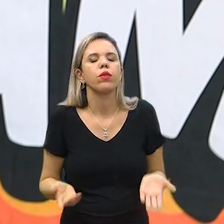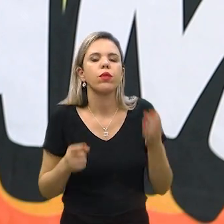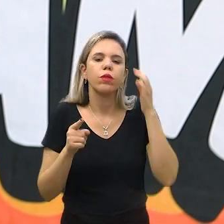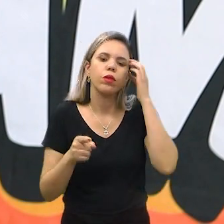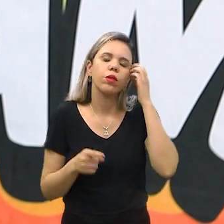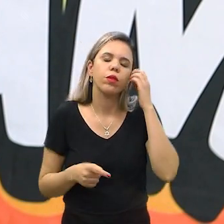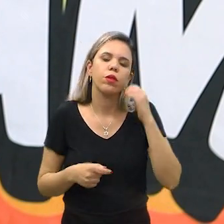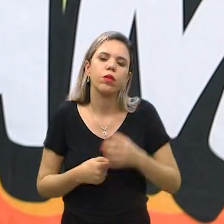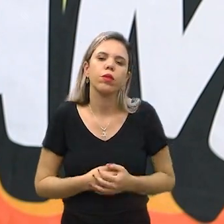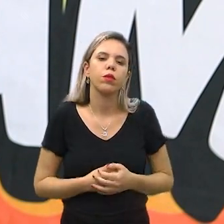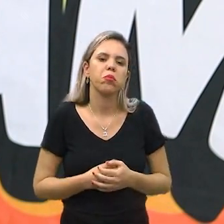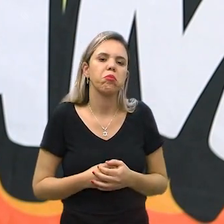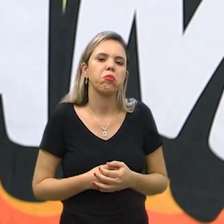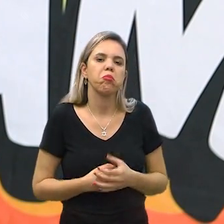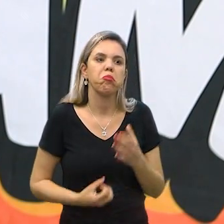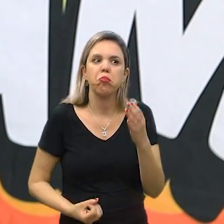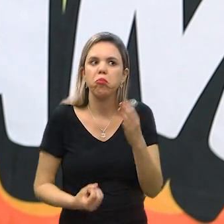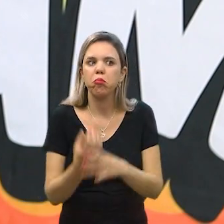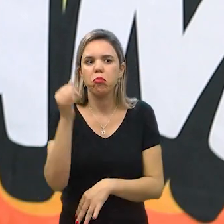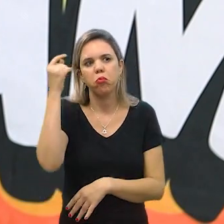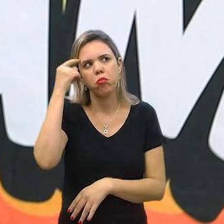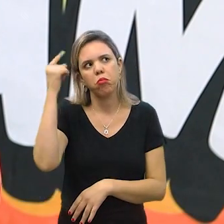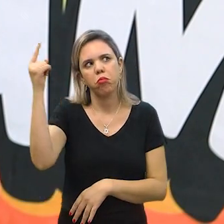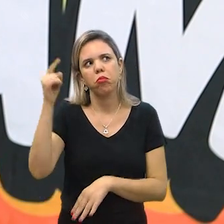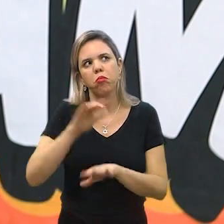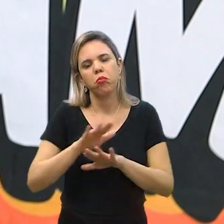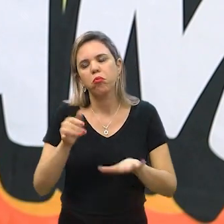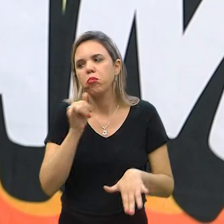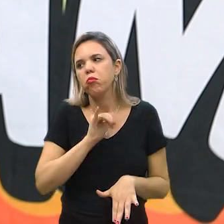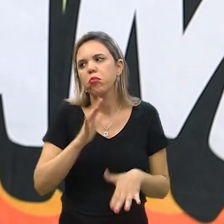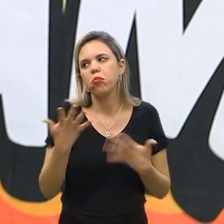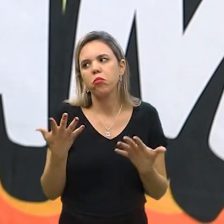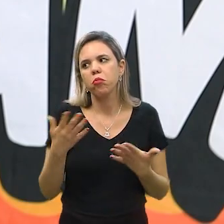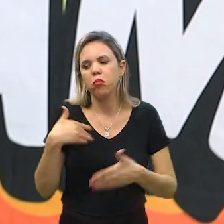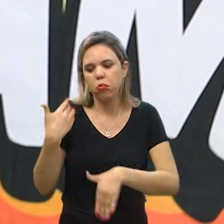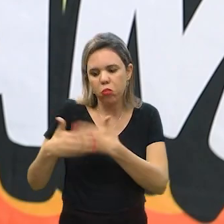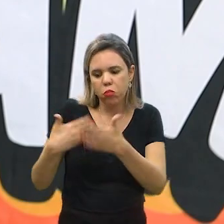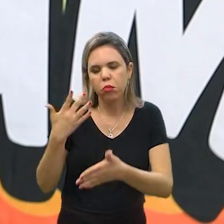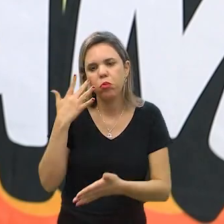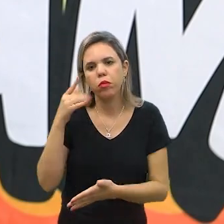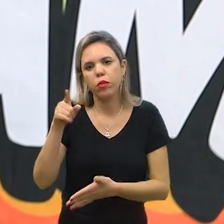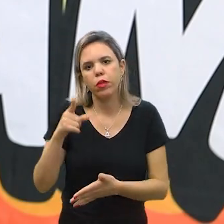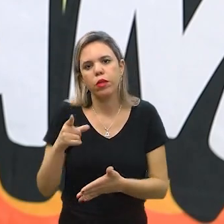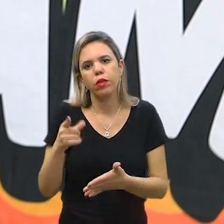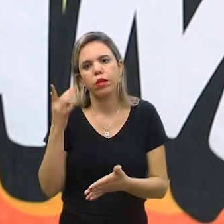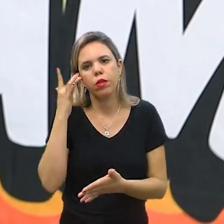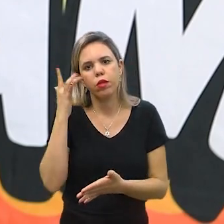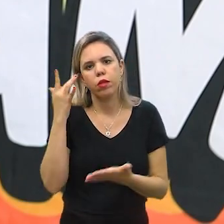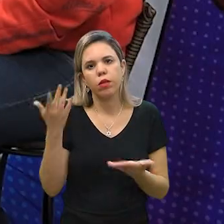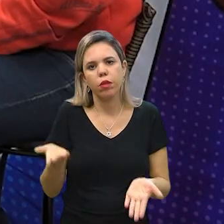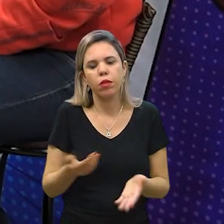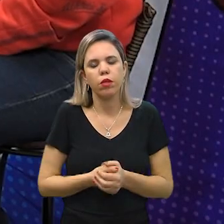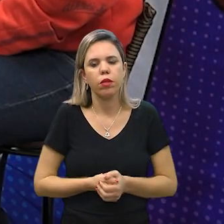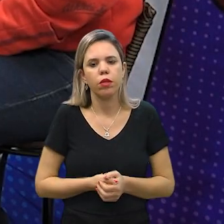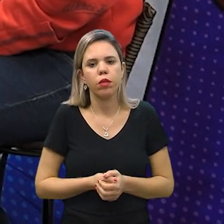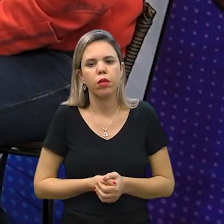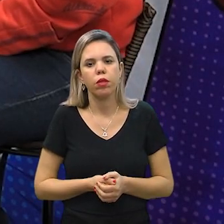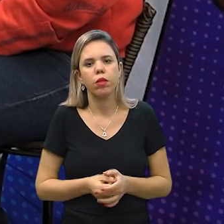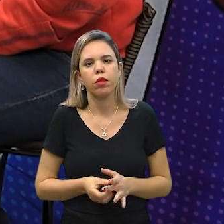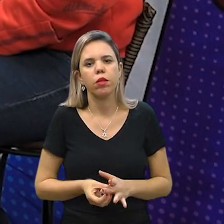Então você, do nada, surgiu a ideia, né? Foi um processo que você foi amadurecendo?